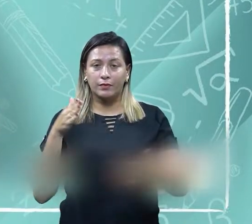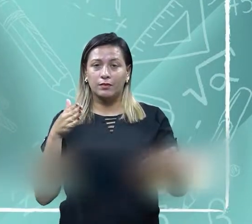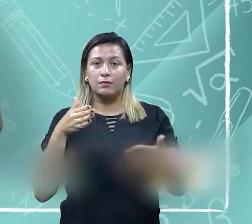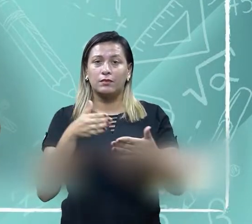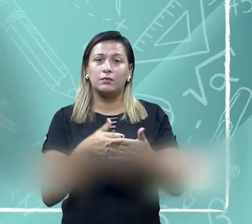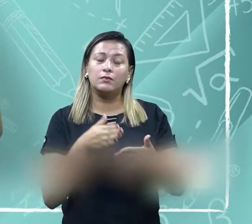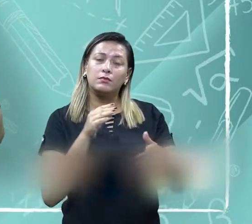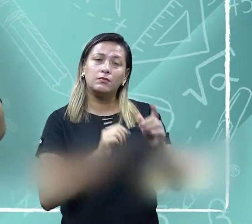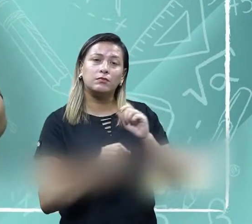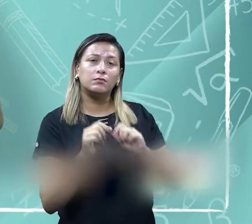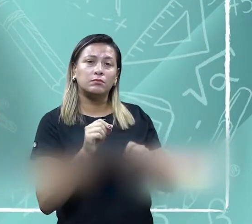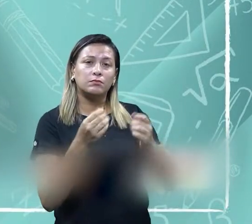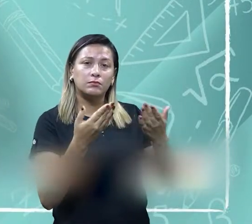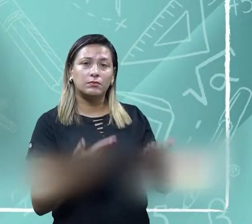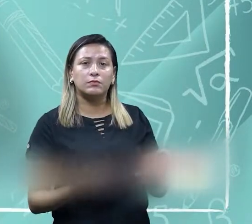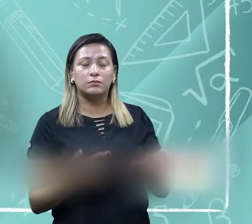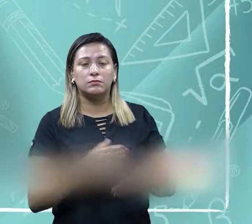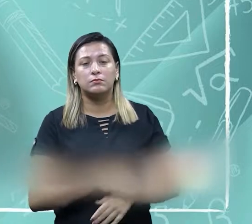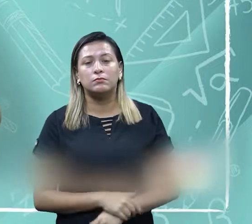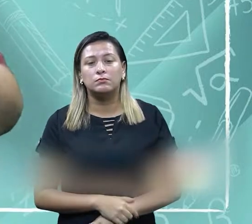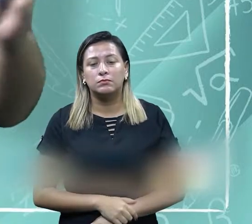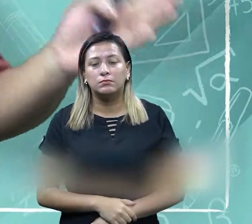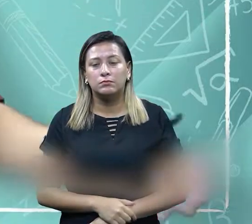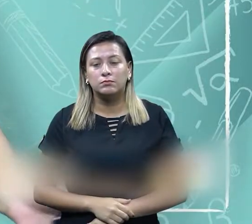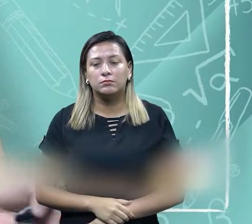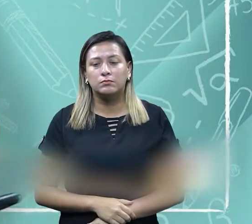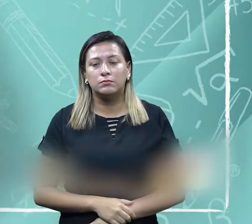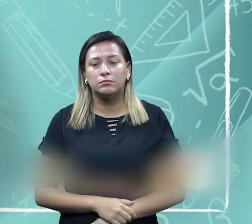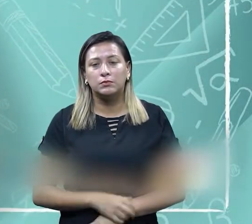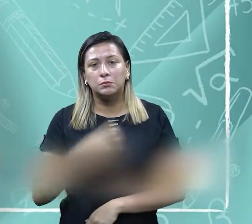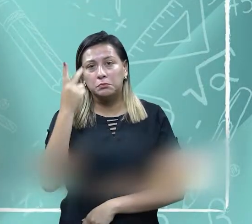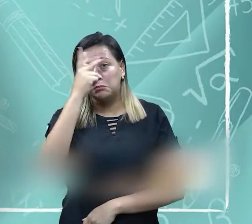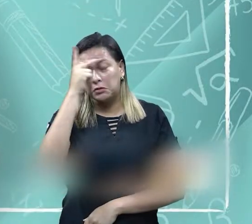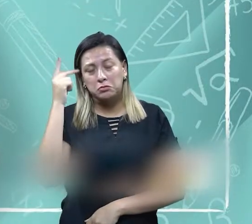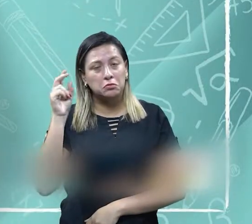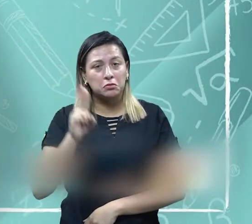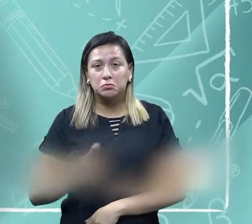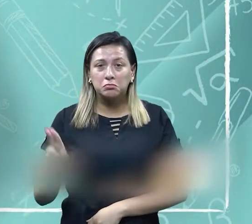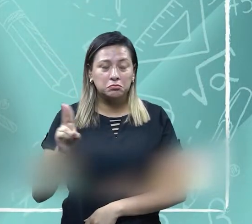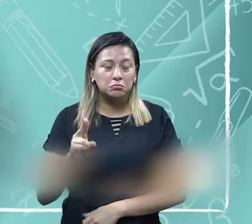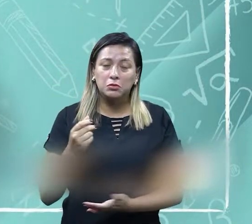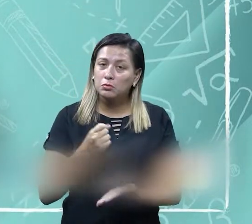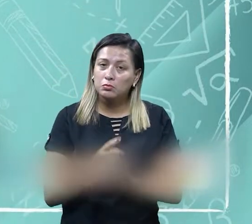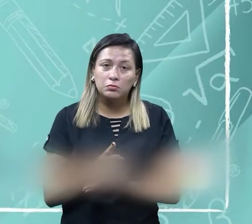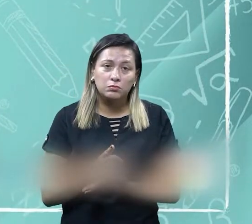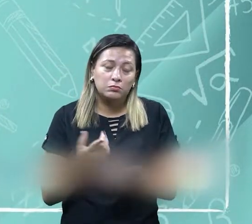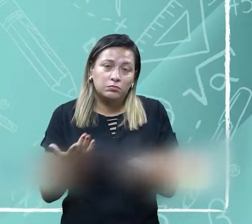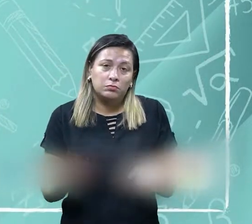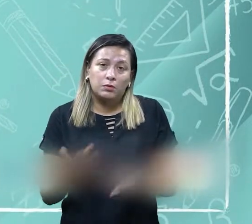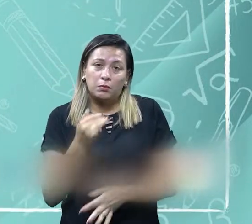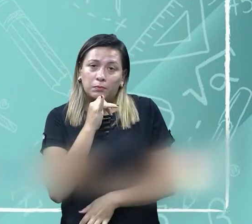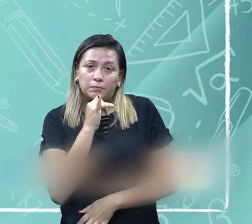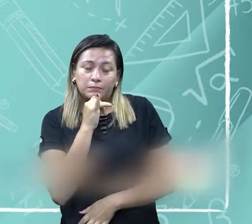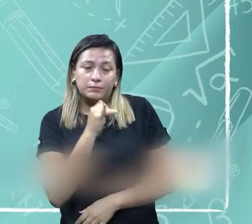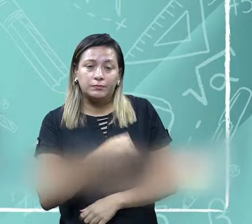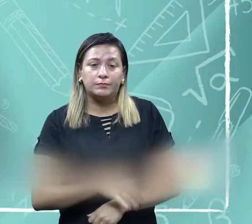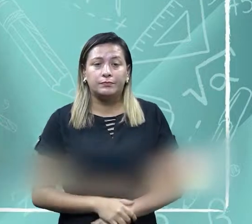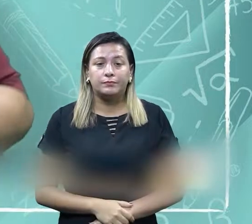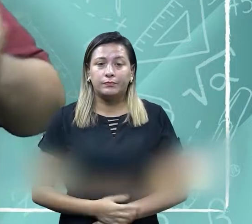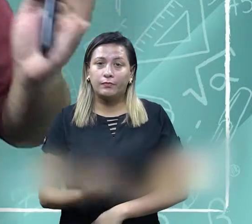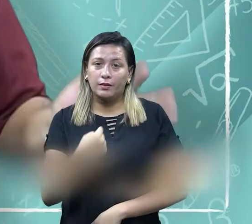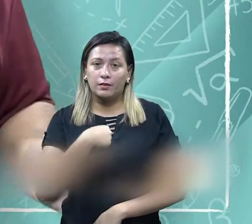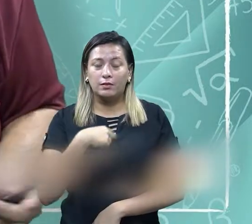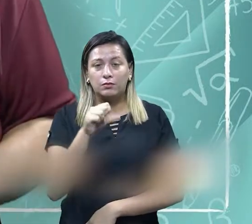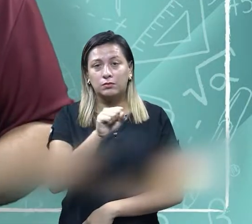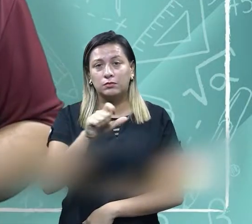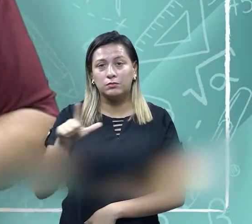esse ponto eles vão conseguir consumir, porque não existe mais pessoas para consumir. Por exemplo, se eu estou em